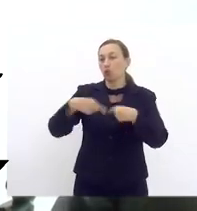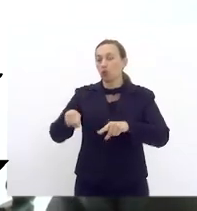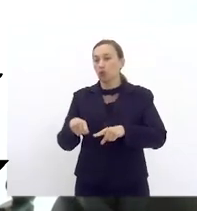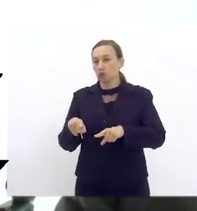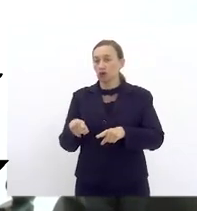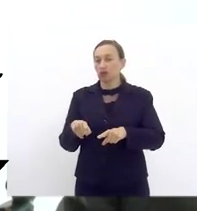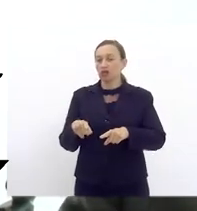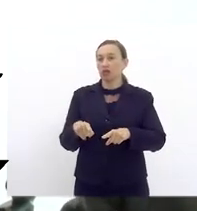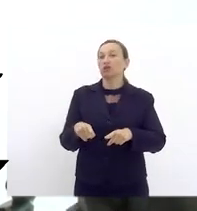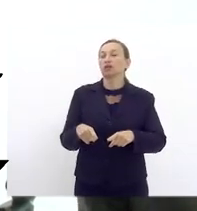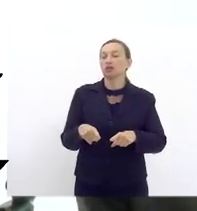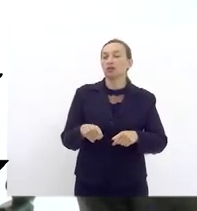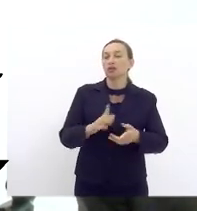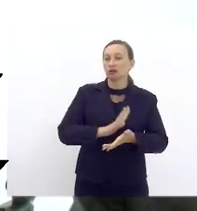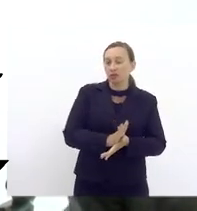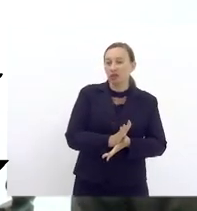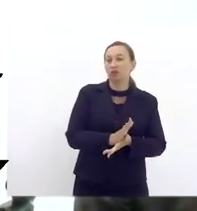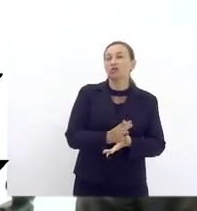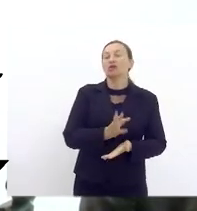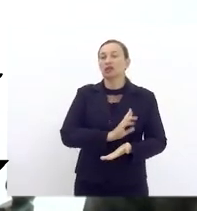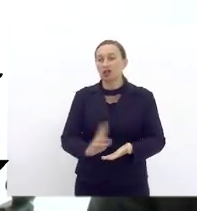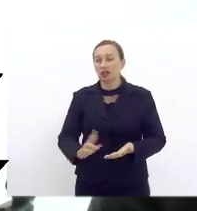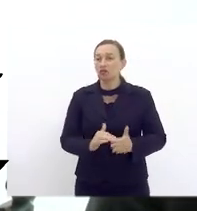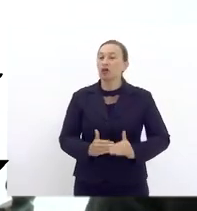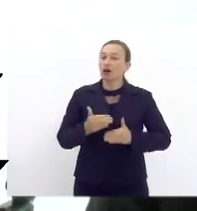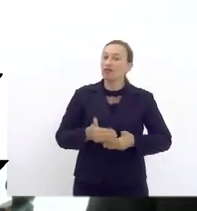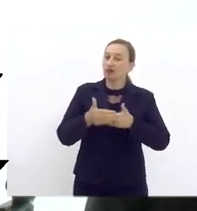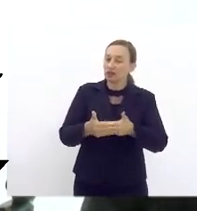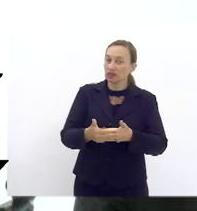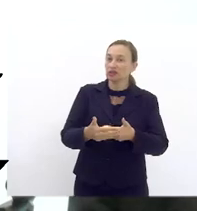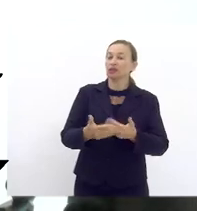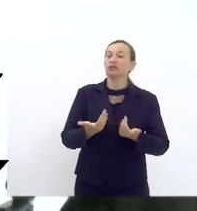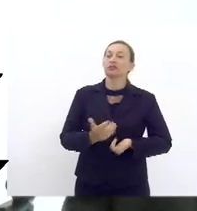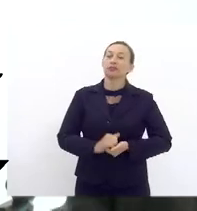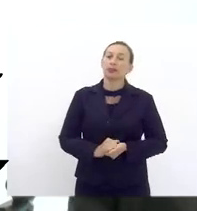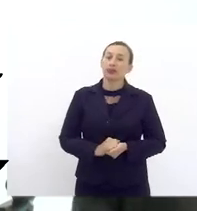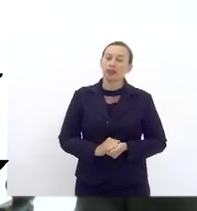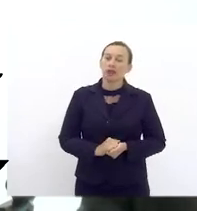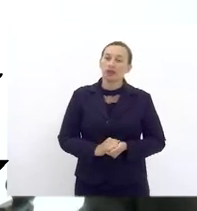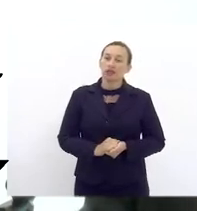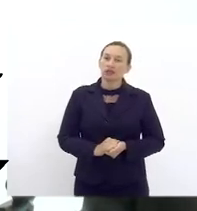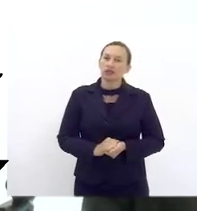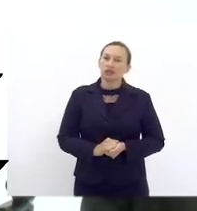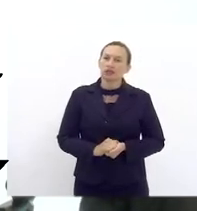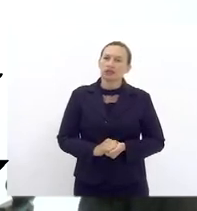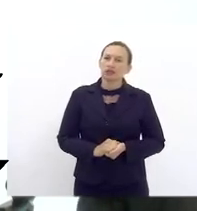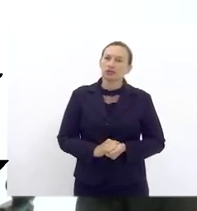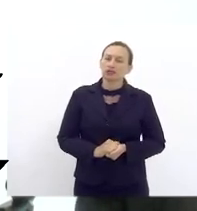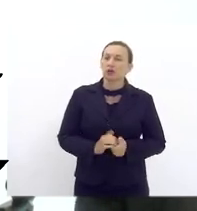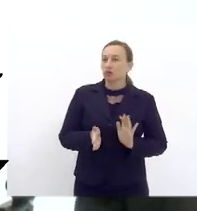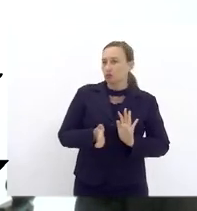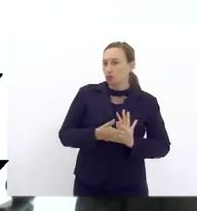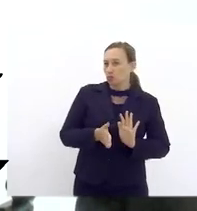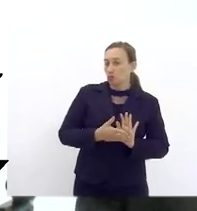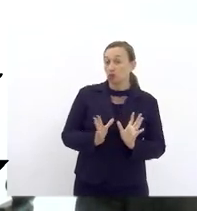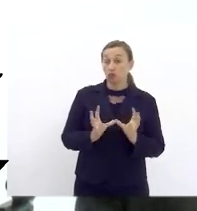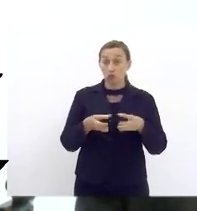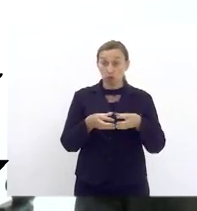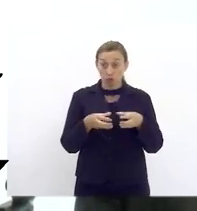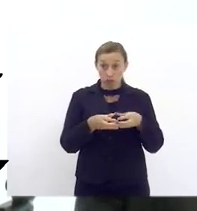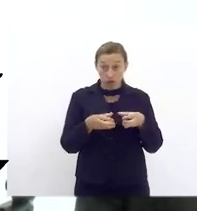racismo na sua totalidade preciso que a gente avance nessa direção e vamos propor para comissão